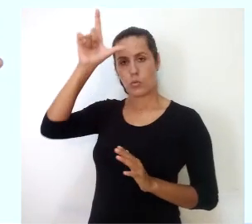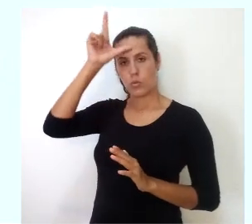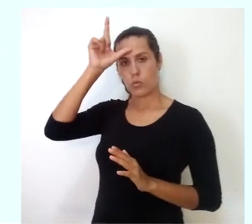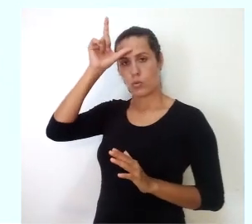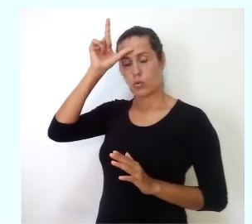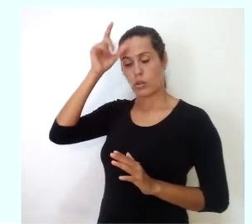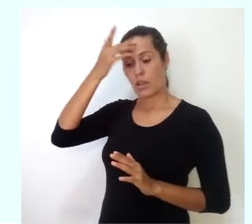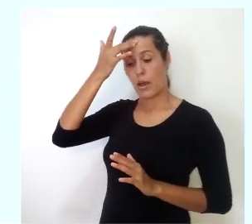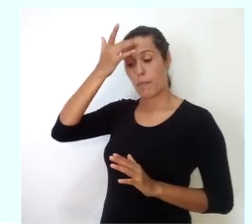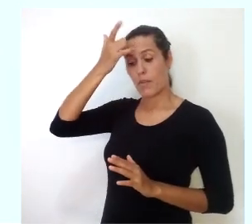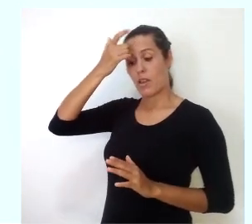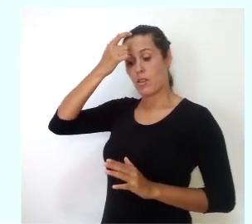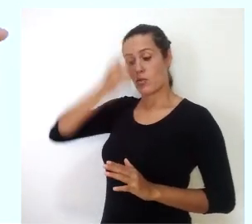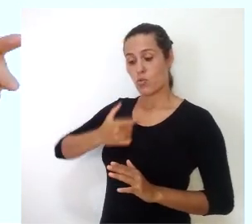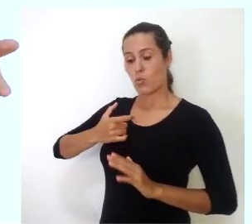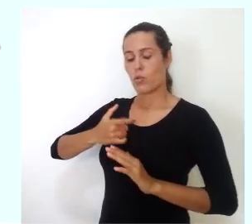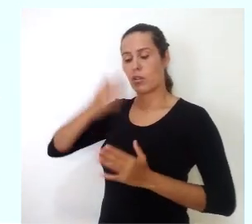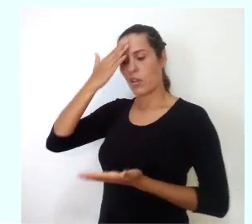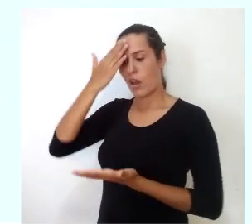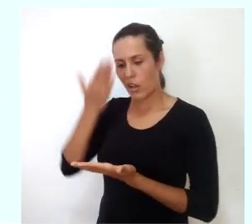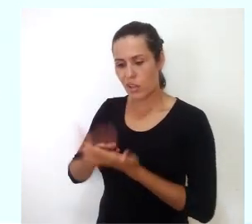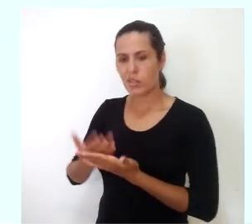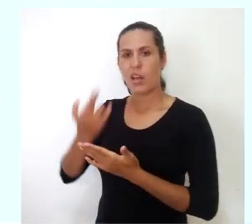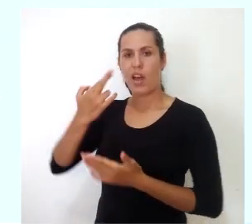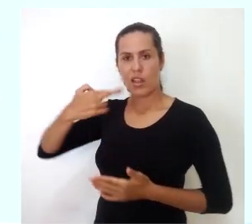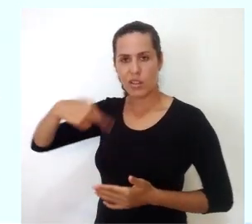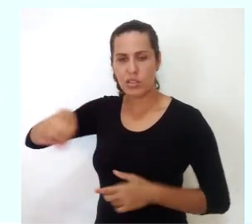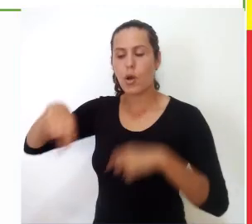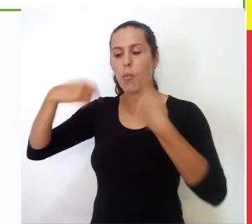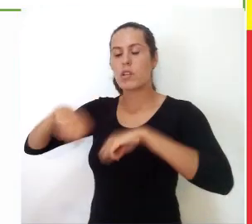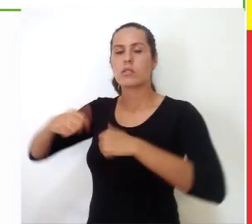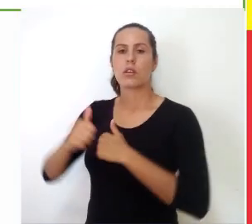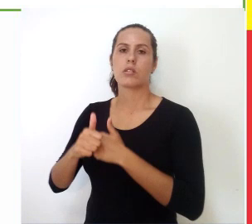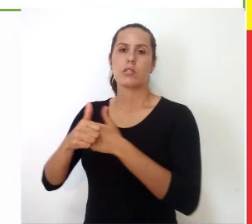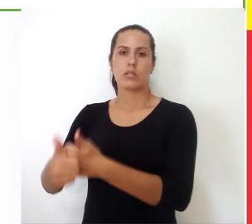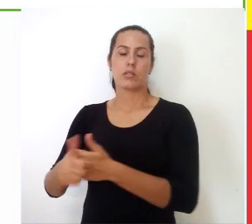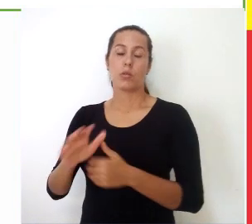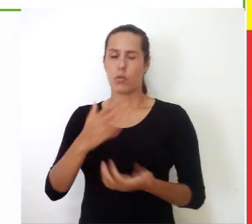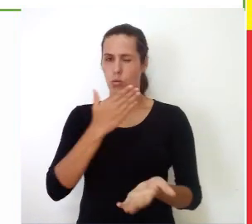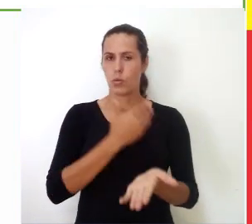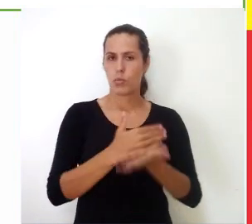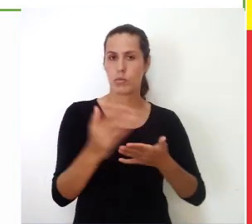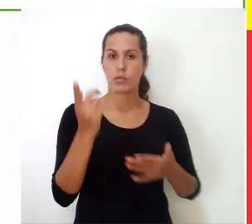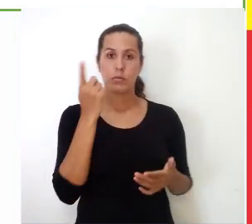determinada religião deverá seguir. Vamos lá, começando. Primeiro,